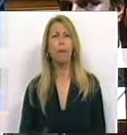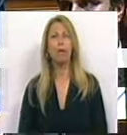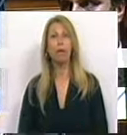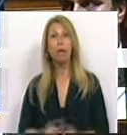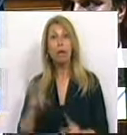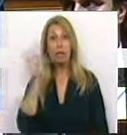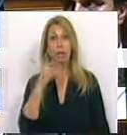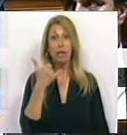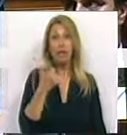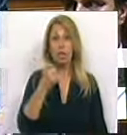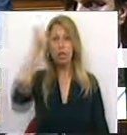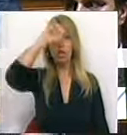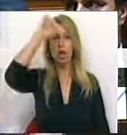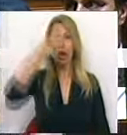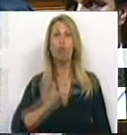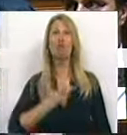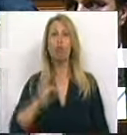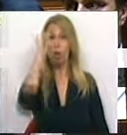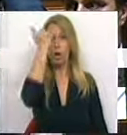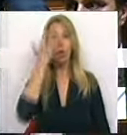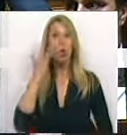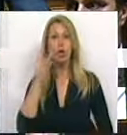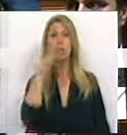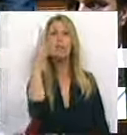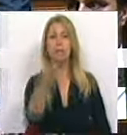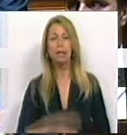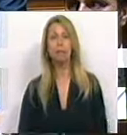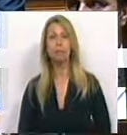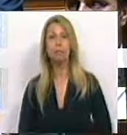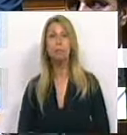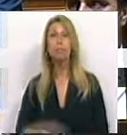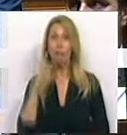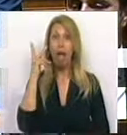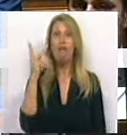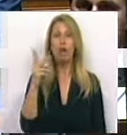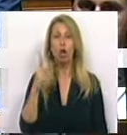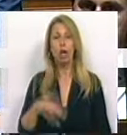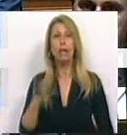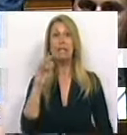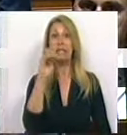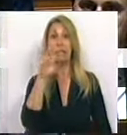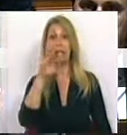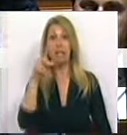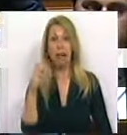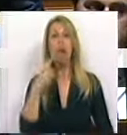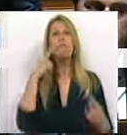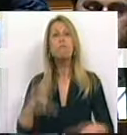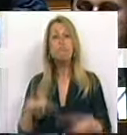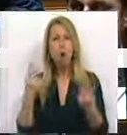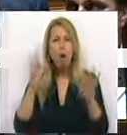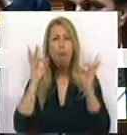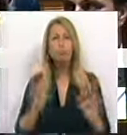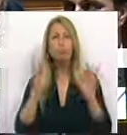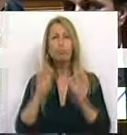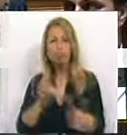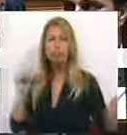de janeiro, o Dr. António Costa dizia: a vitória do Syriza é um sinal de mudança que